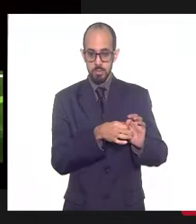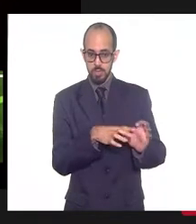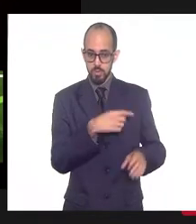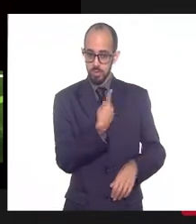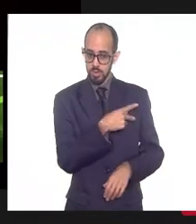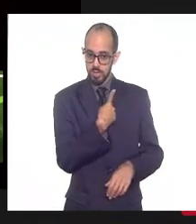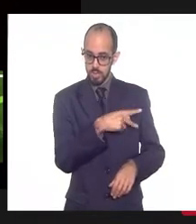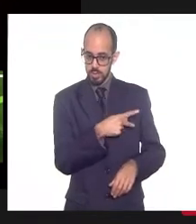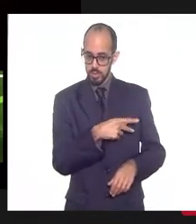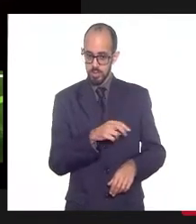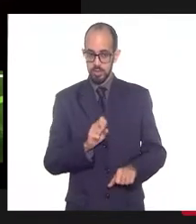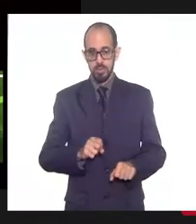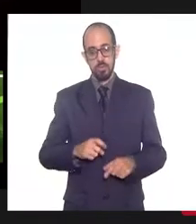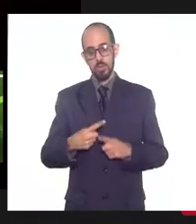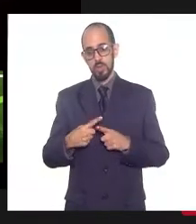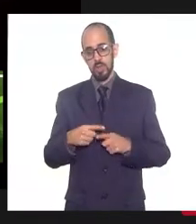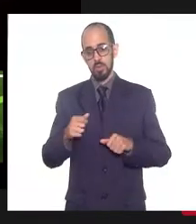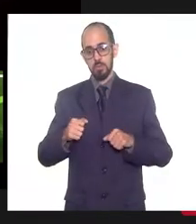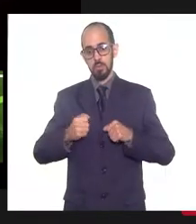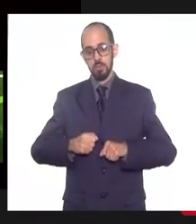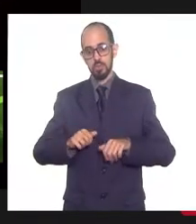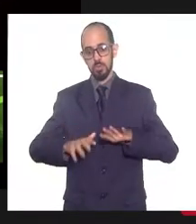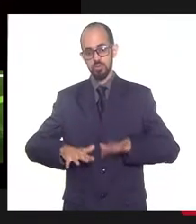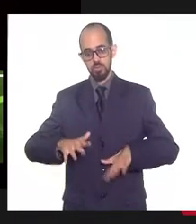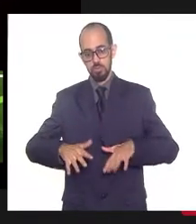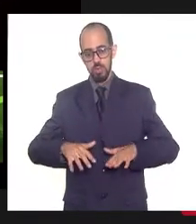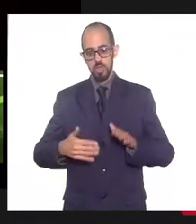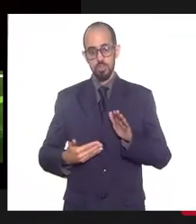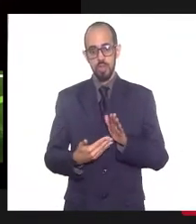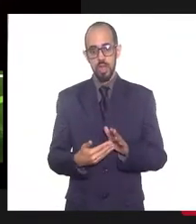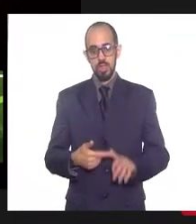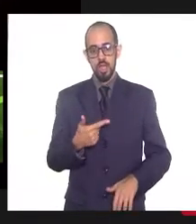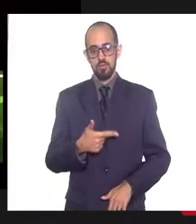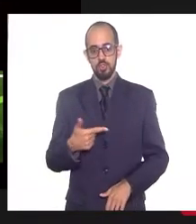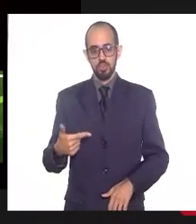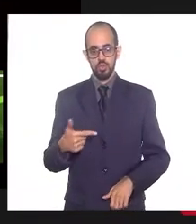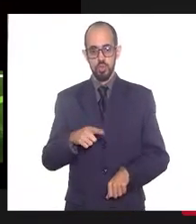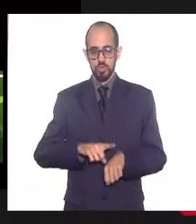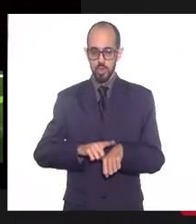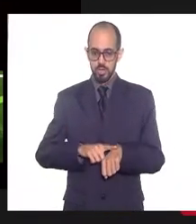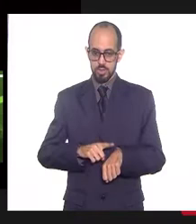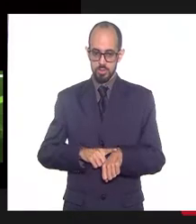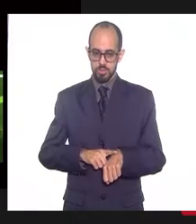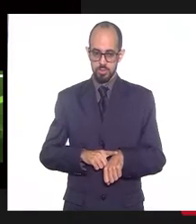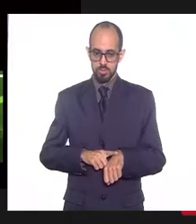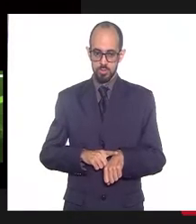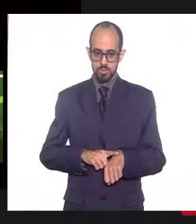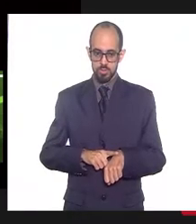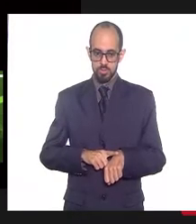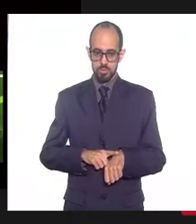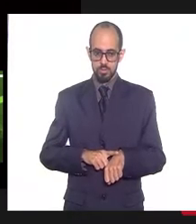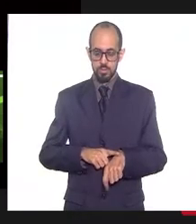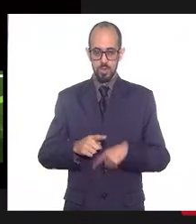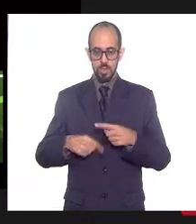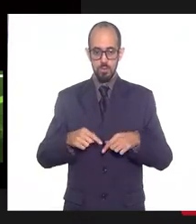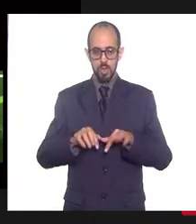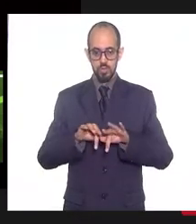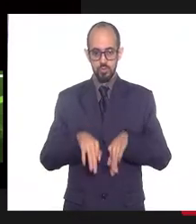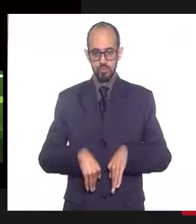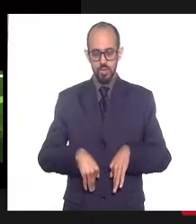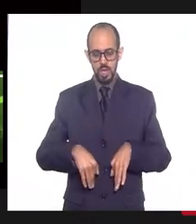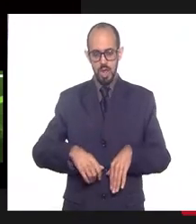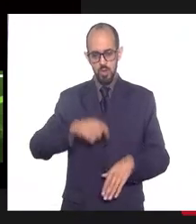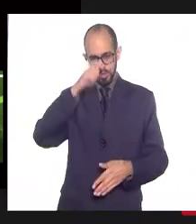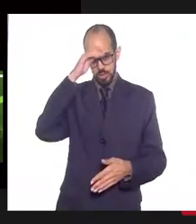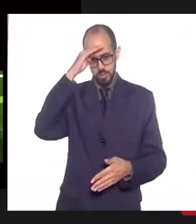que a gente só podia tocar tambor até as 22 horas. É, com o fim da ditadura, obviamente, que isso, o